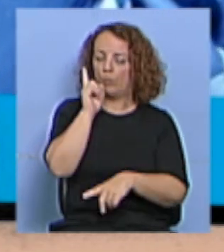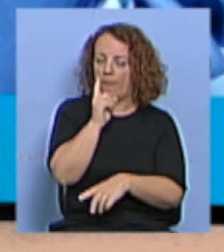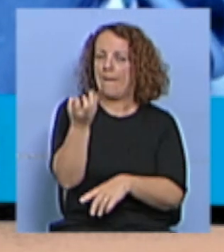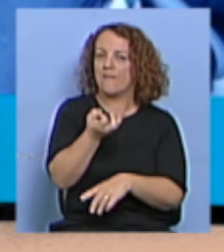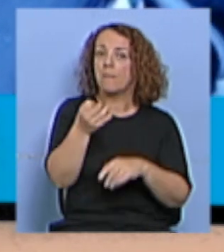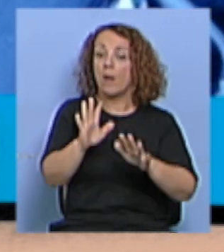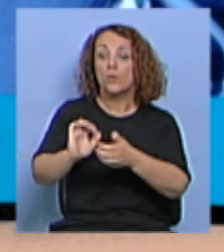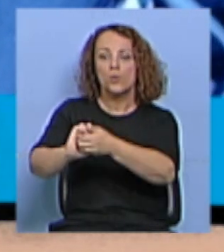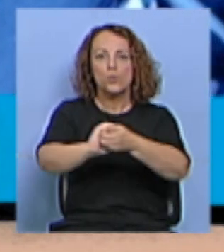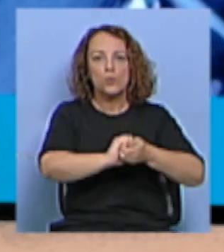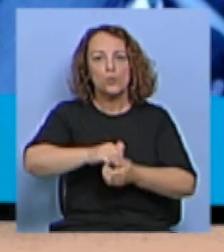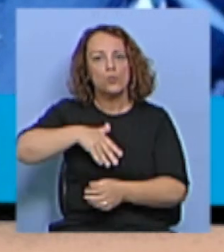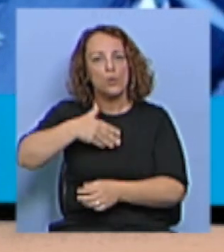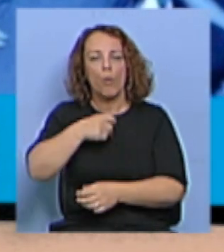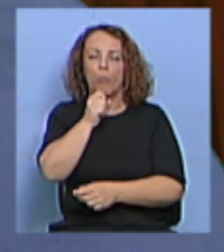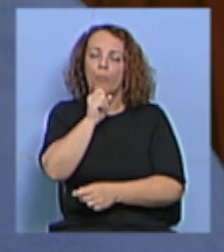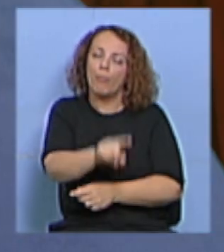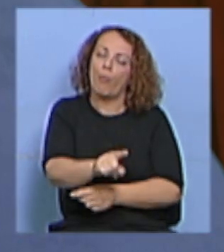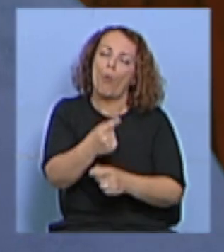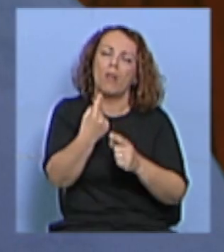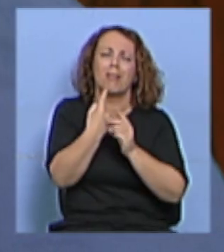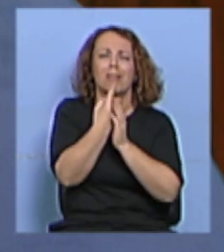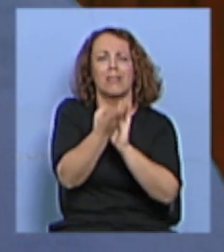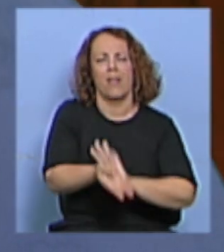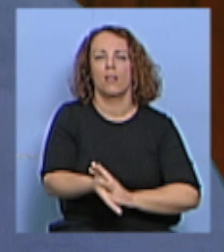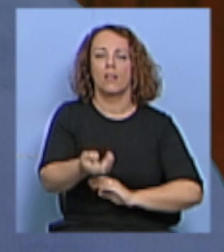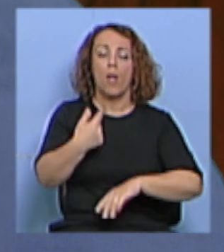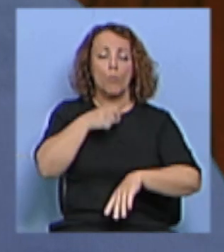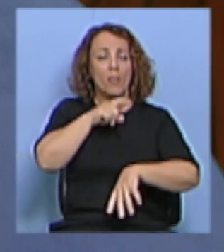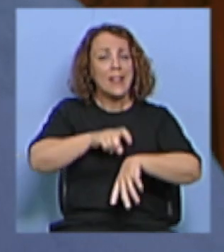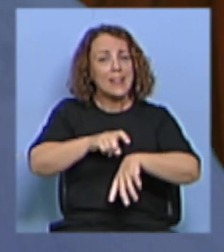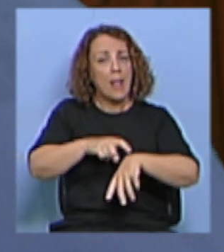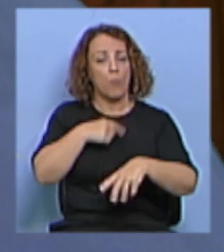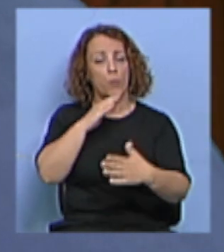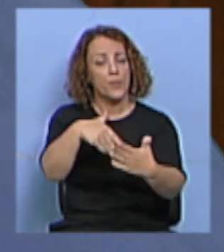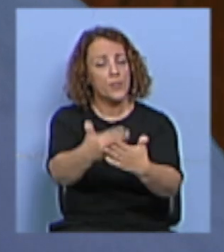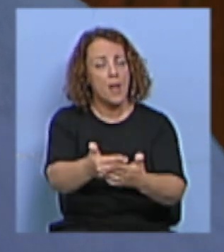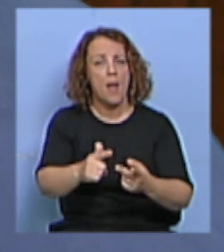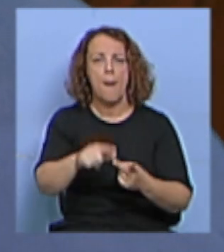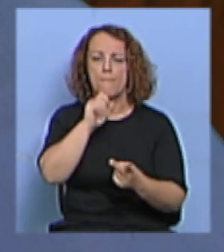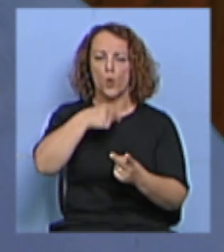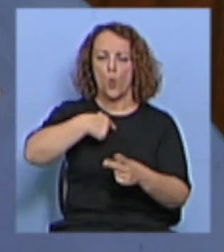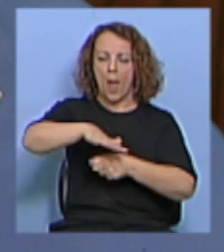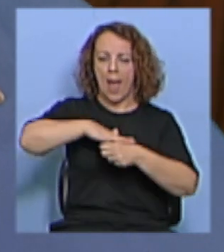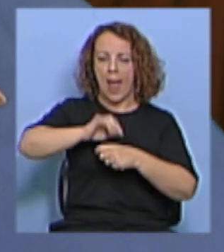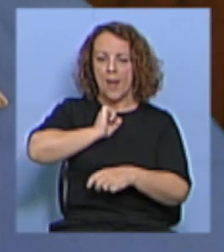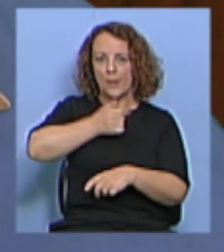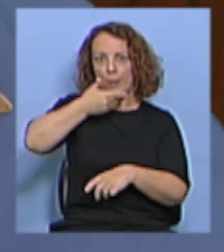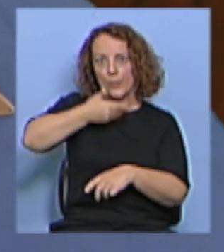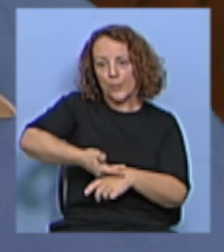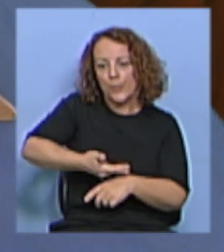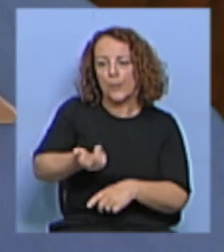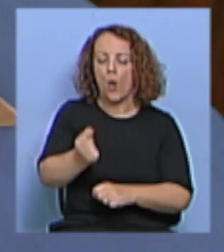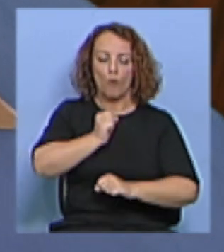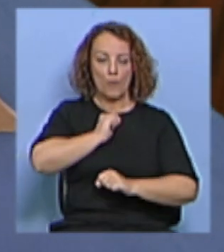mas a solidariedade pode ter muitos rostos. Pode ser tempo, pode ser competência numa área específica, pode cada um pôr o